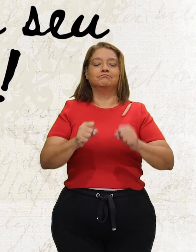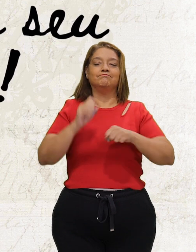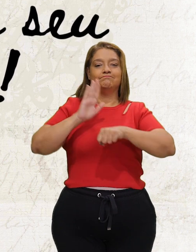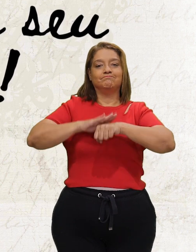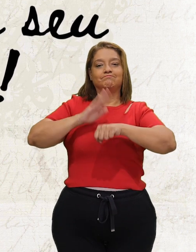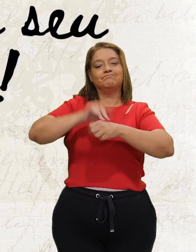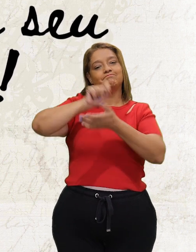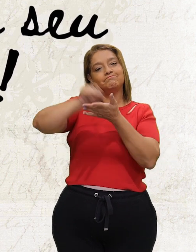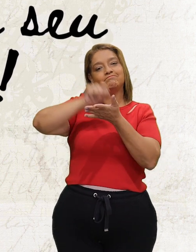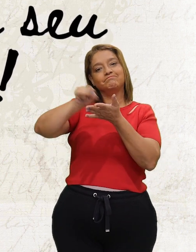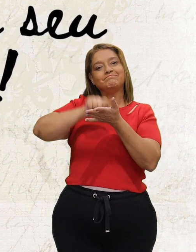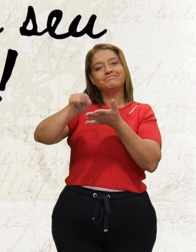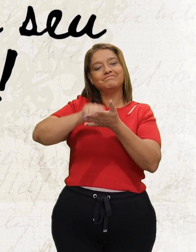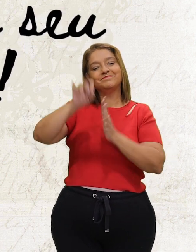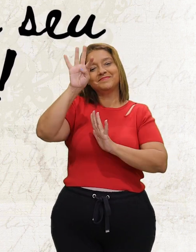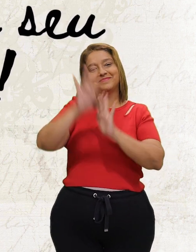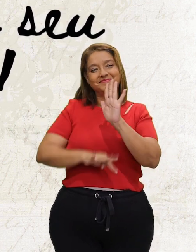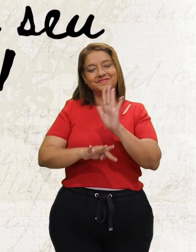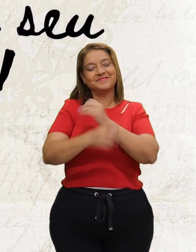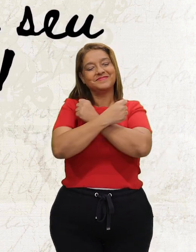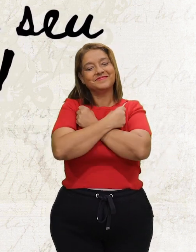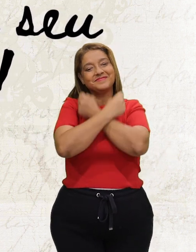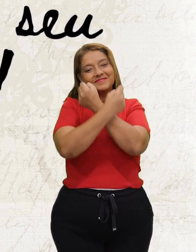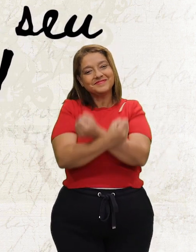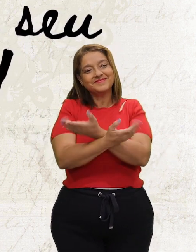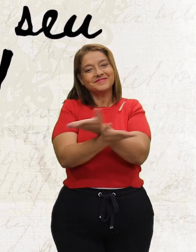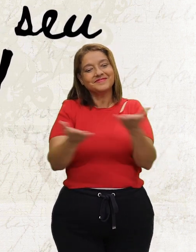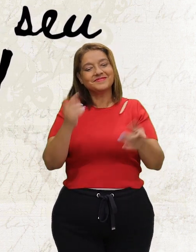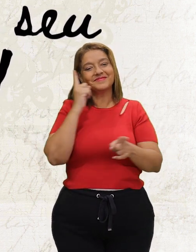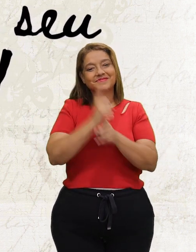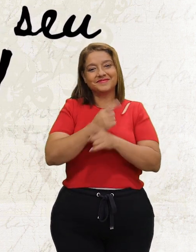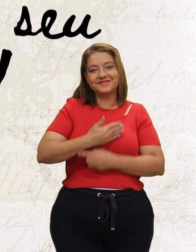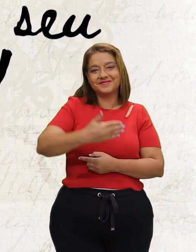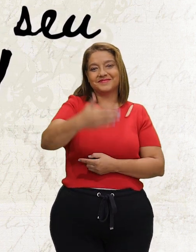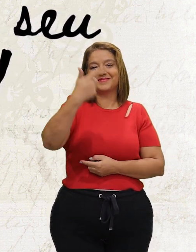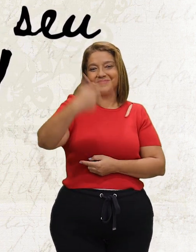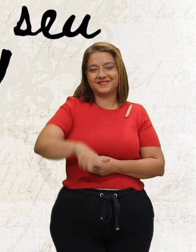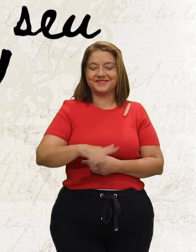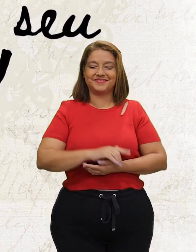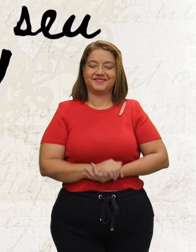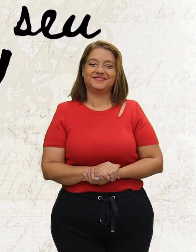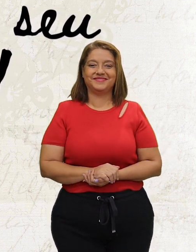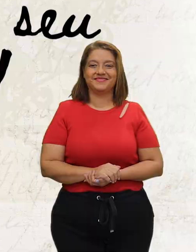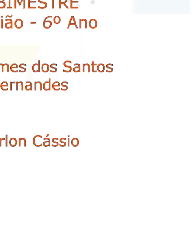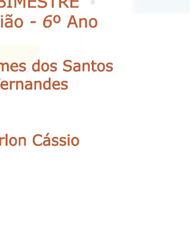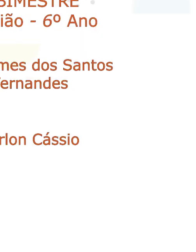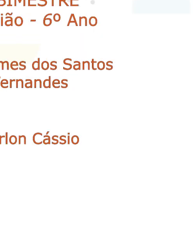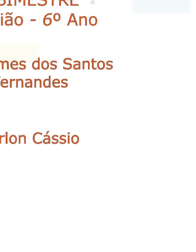produzir o seu texto. Um abraço e até a nossa próxima videoaula.